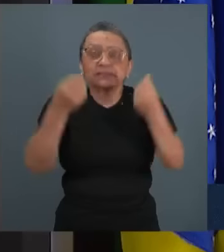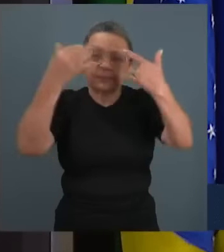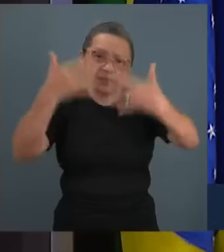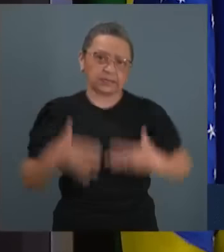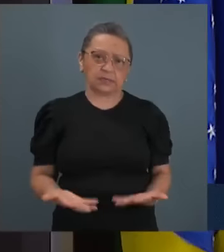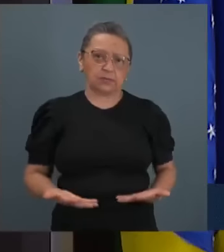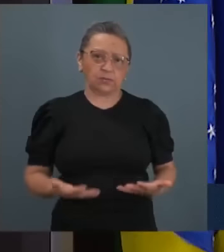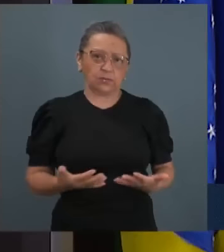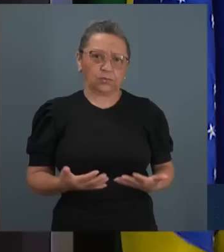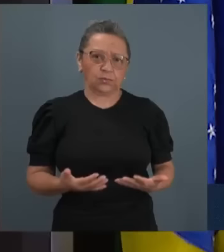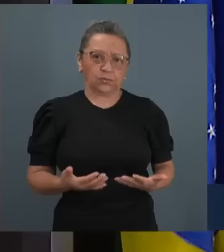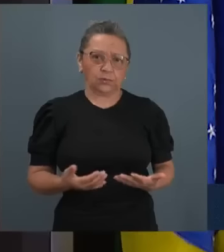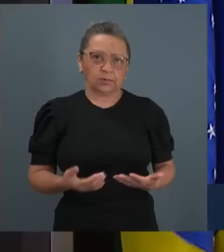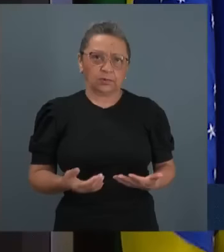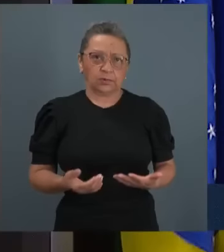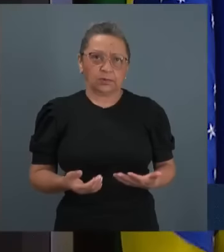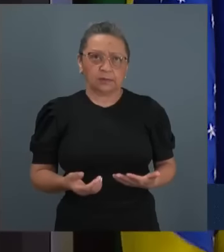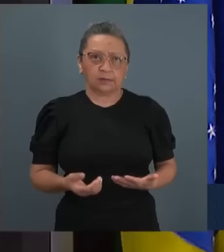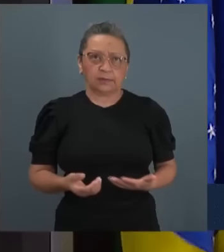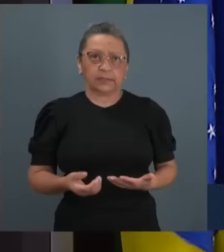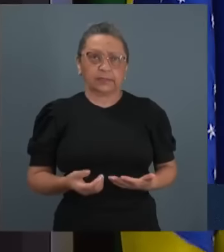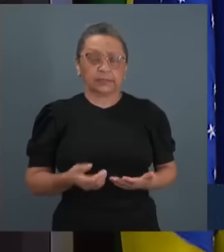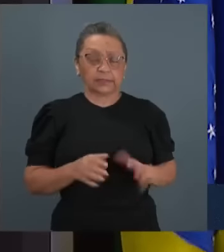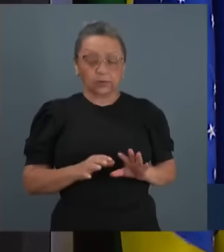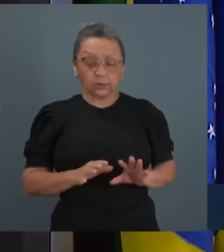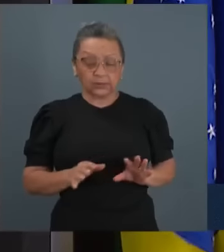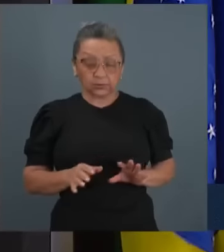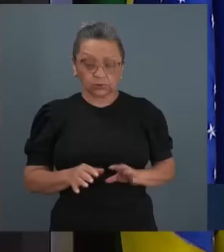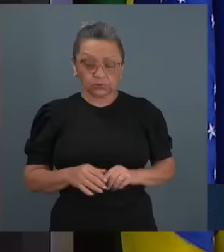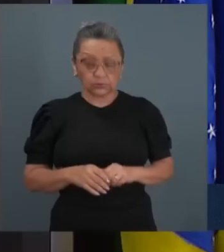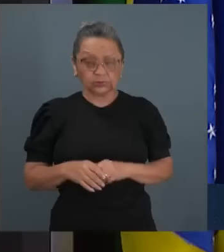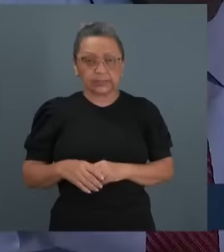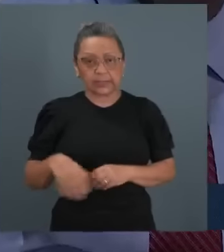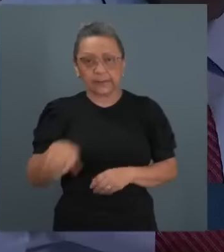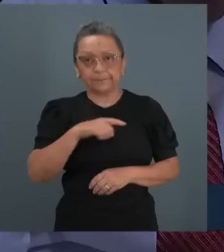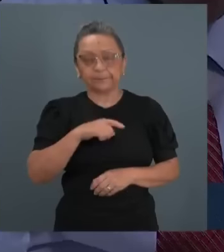história, e o brasileiro de bem está assustado,